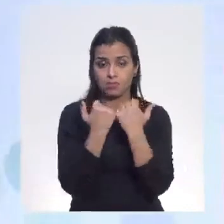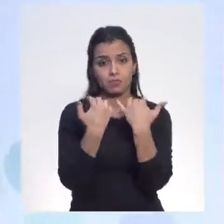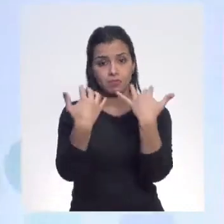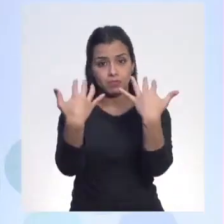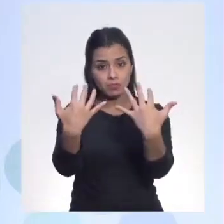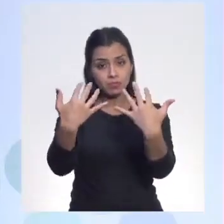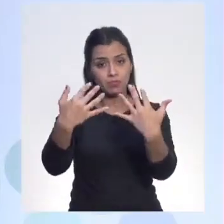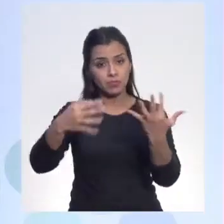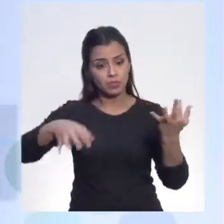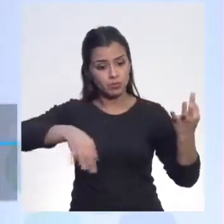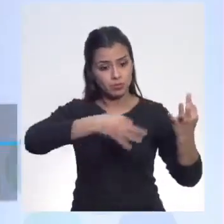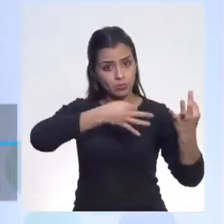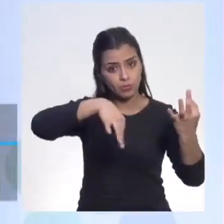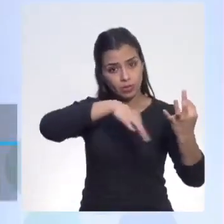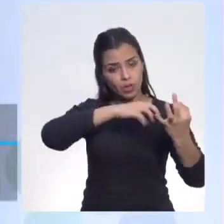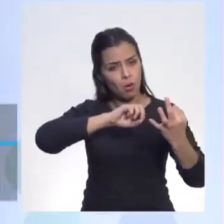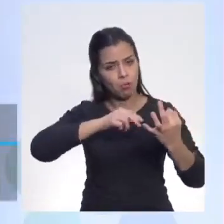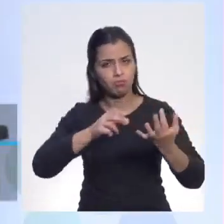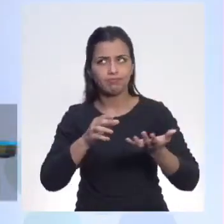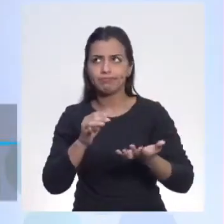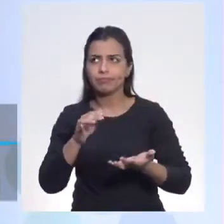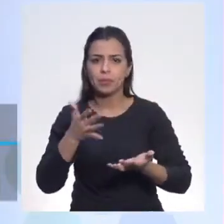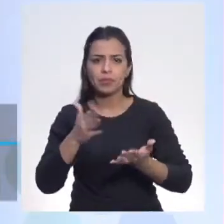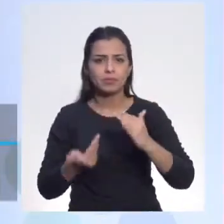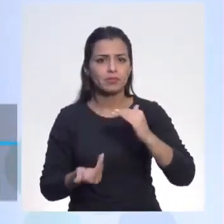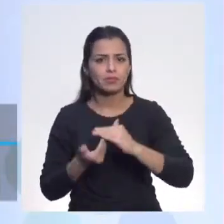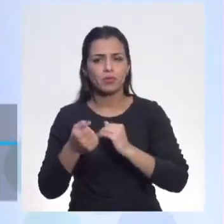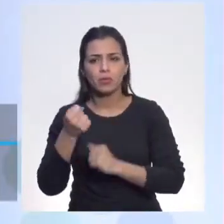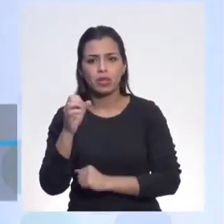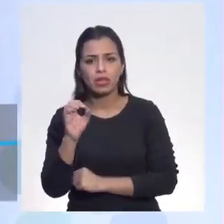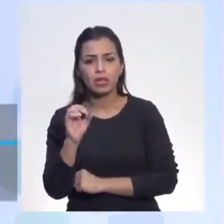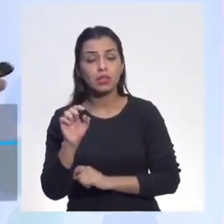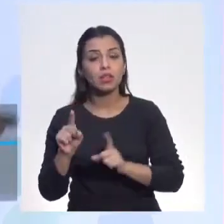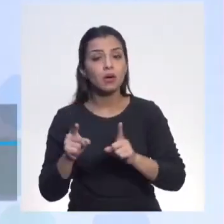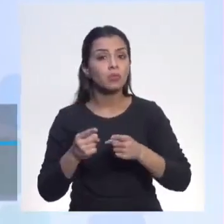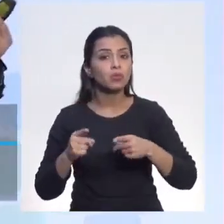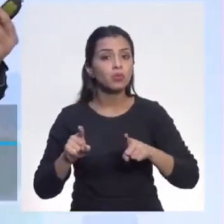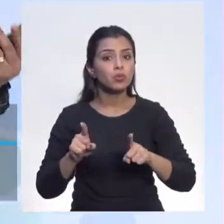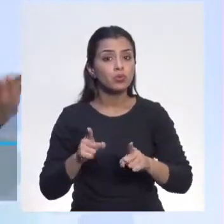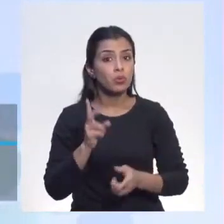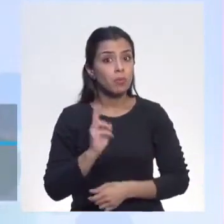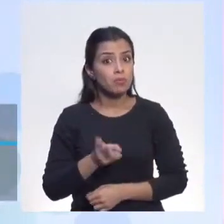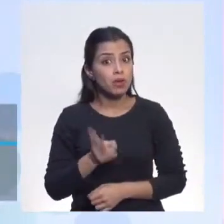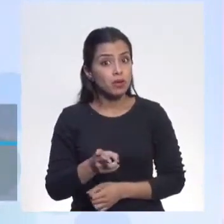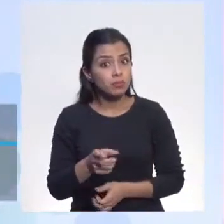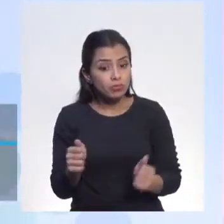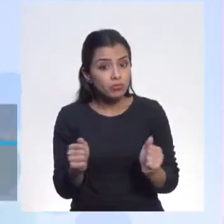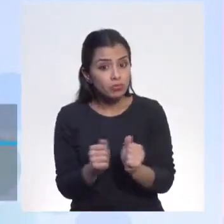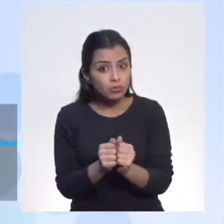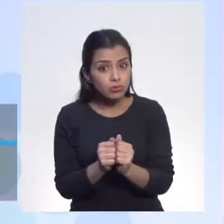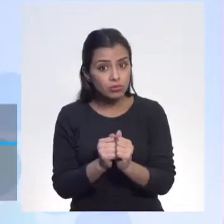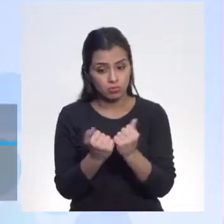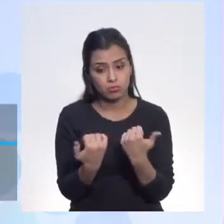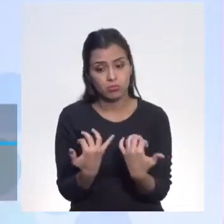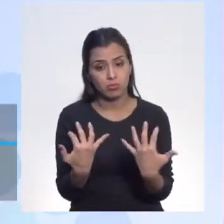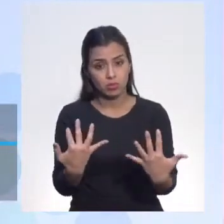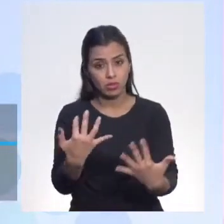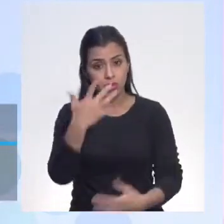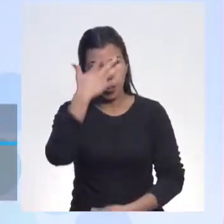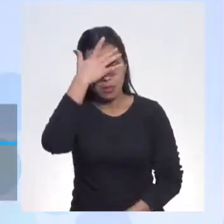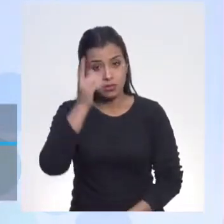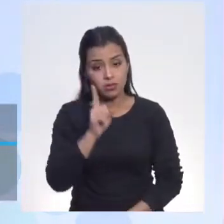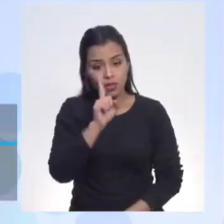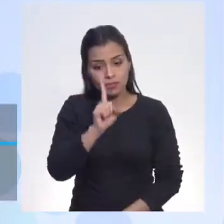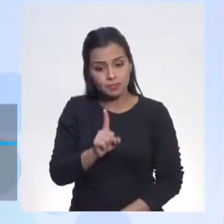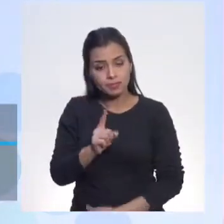tem uma média de 80 músicos ao mesmo tempo, então o regente ele está ali justamente para